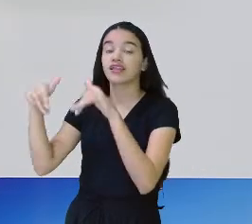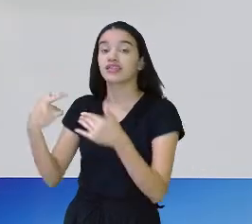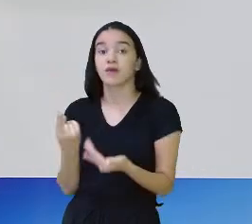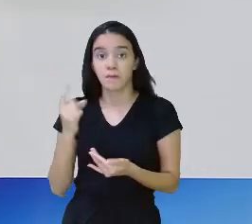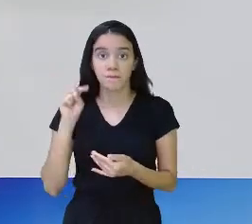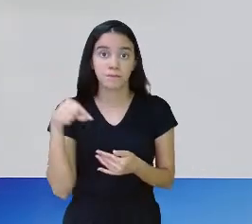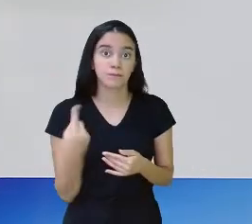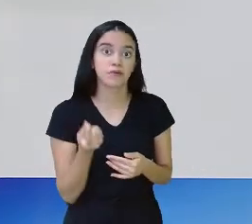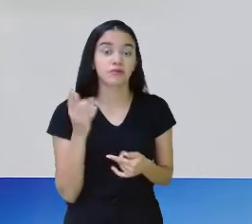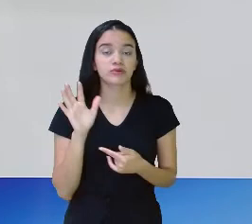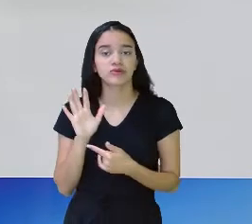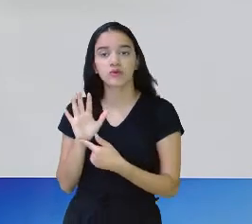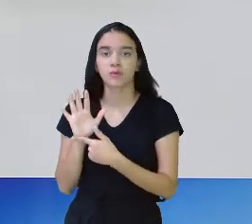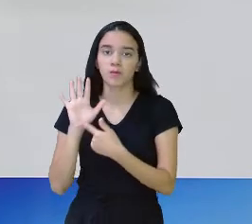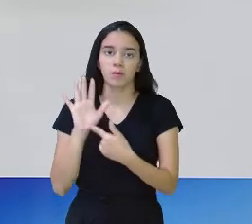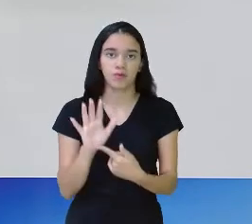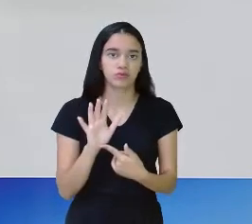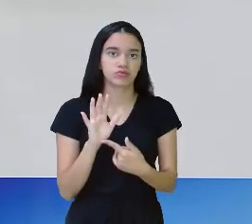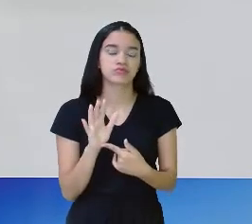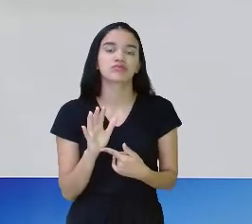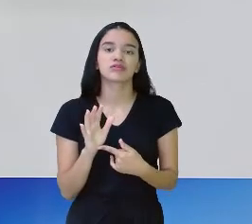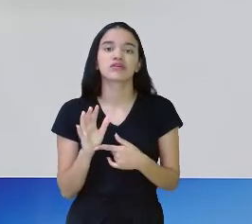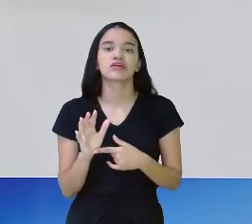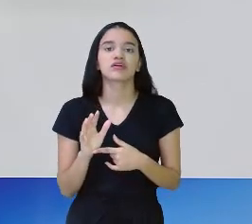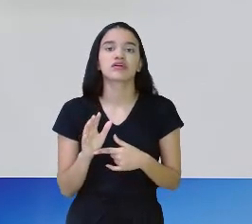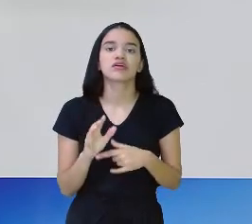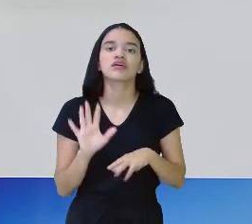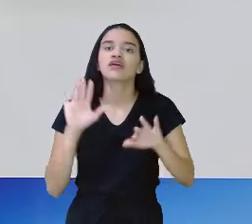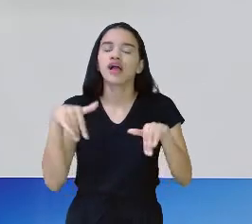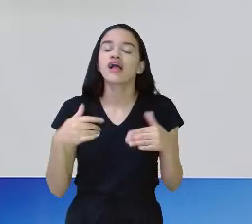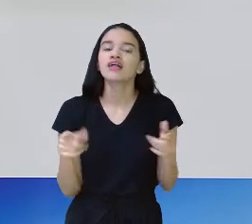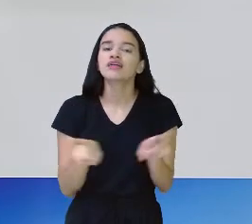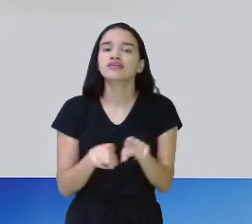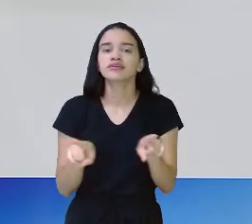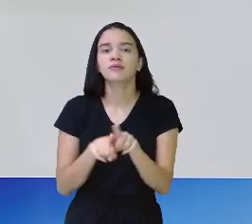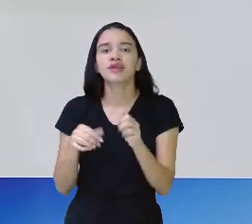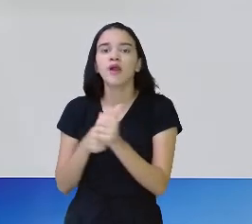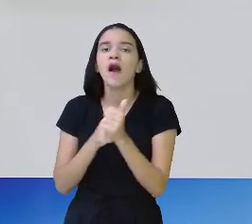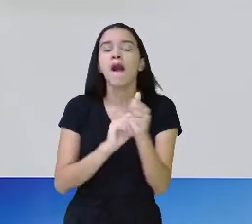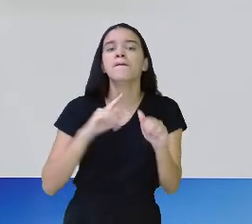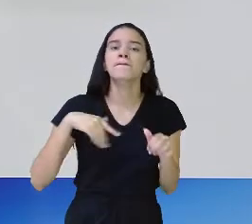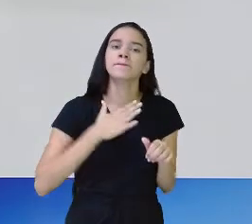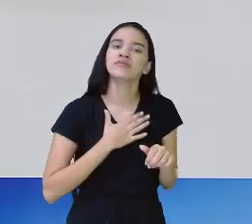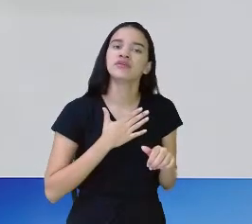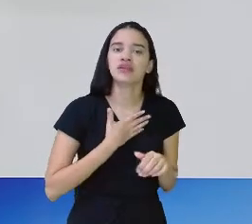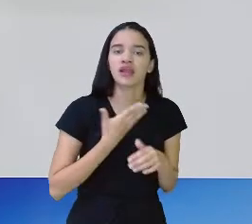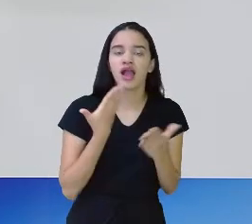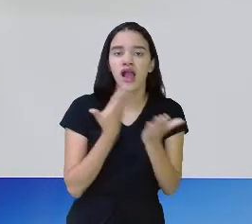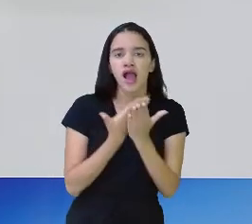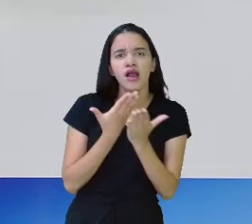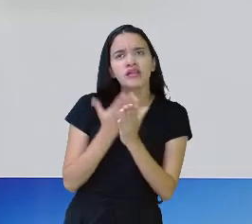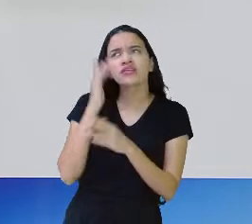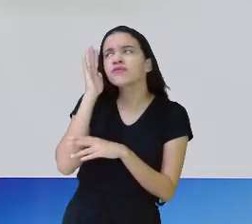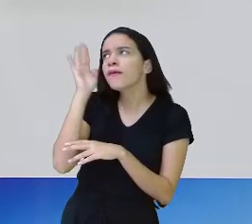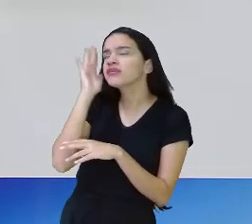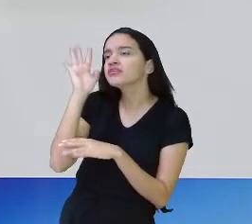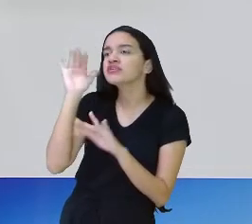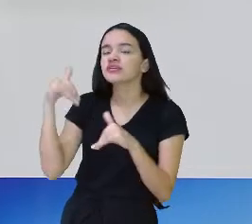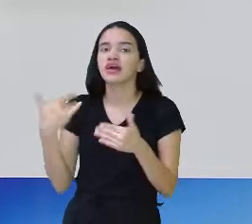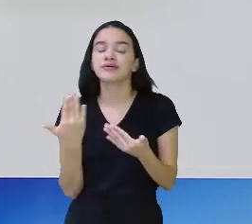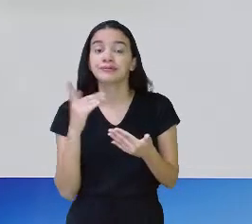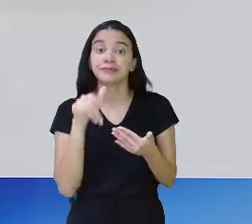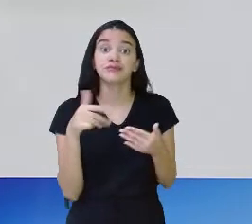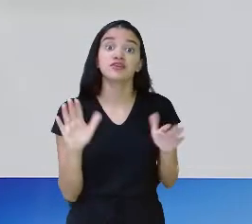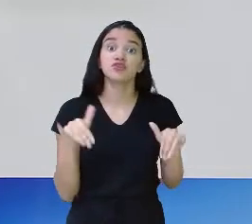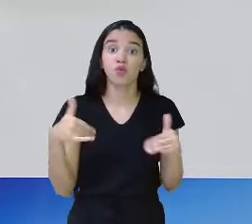qual é o exemplar e qual é a revista. Embora quem já acompanha a minha aula de língua portuguesa já deve imaginar de onde é